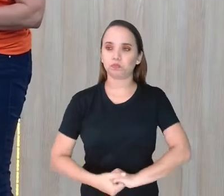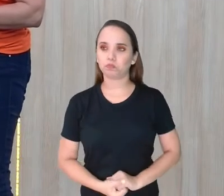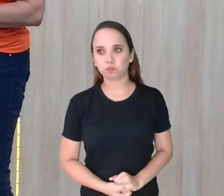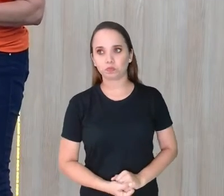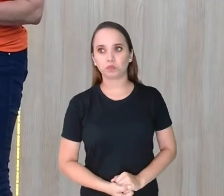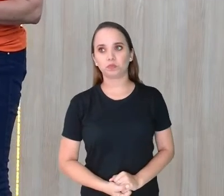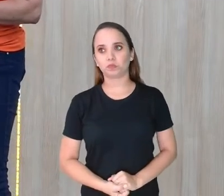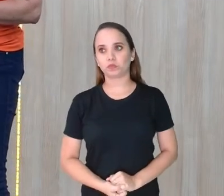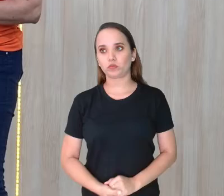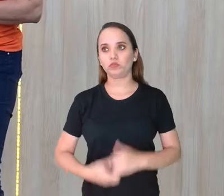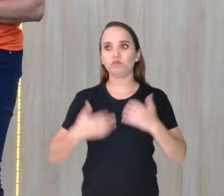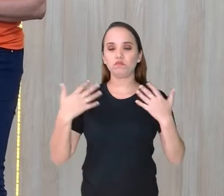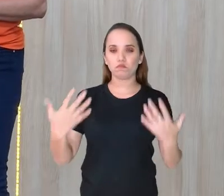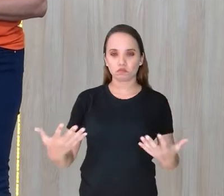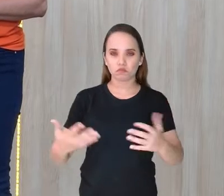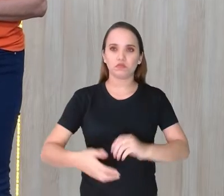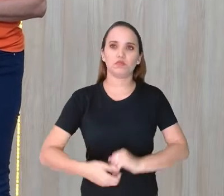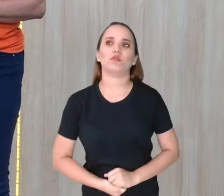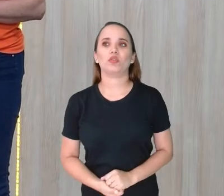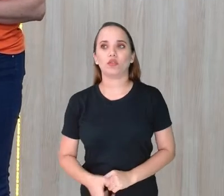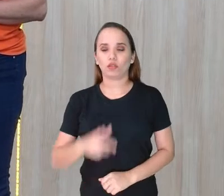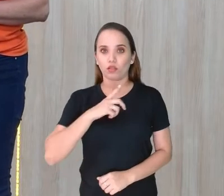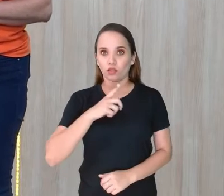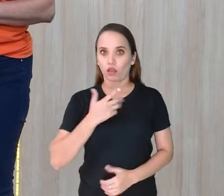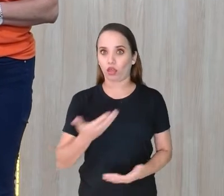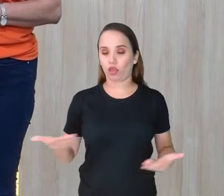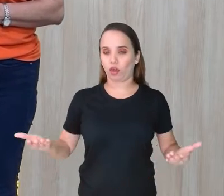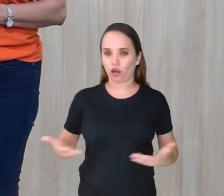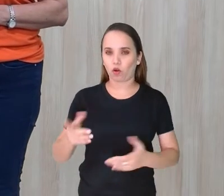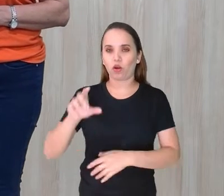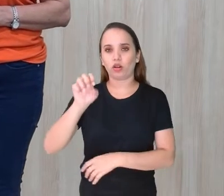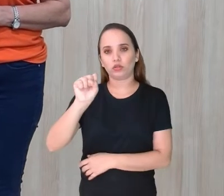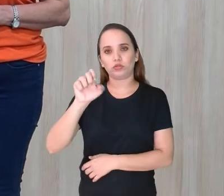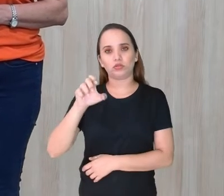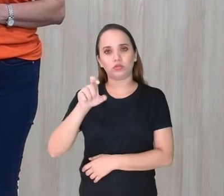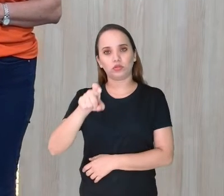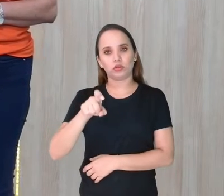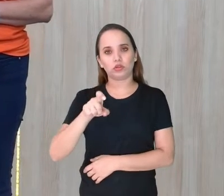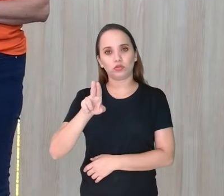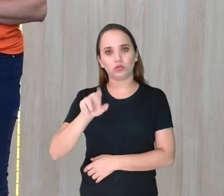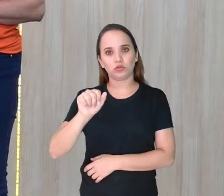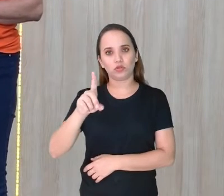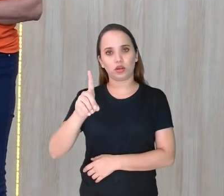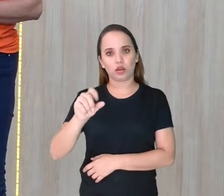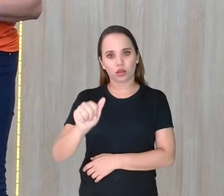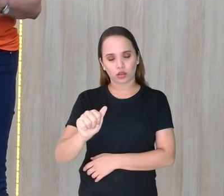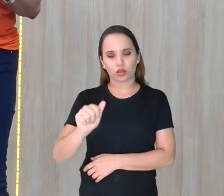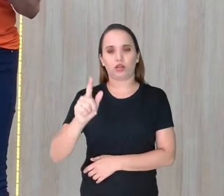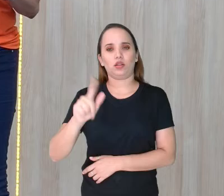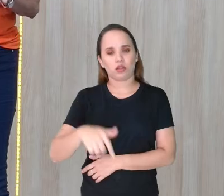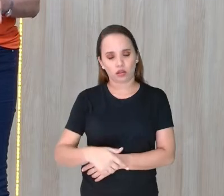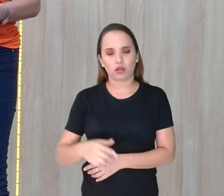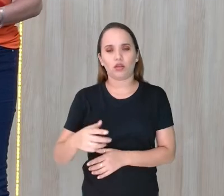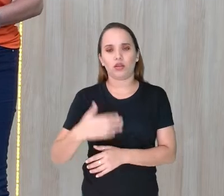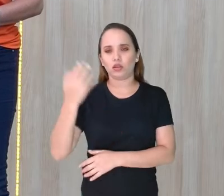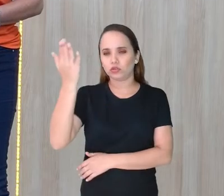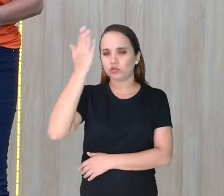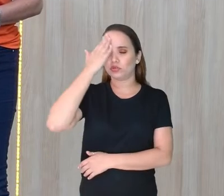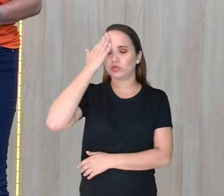reprodução. E aqui vamos para a reprodução sexuada, né? Esquematizando realmente quem se